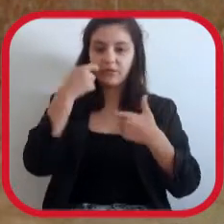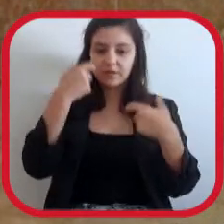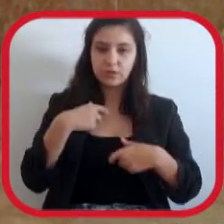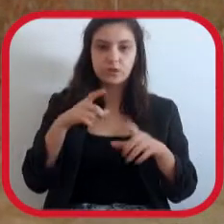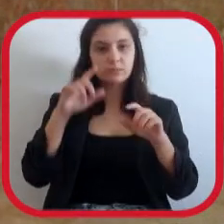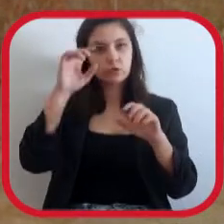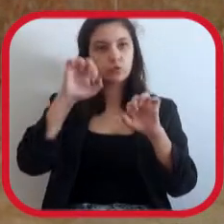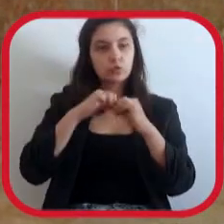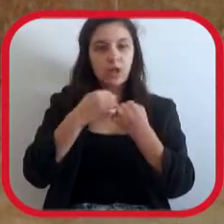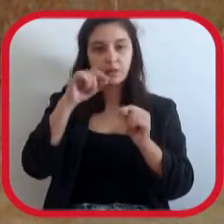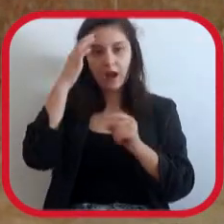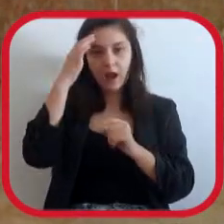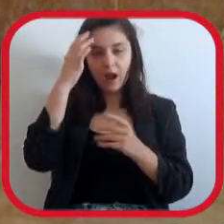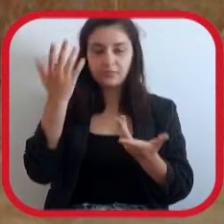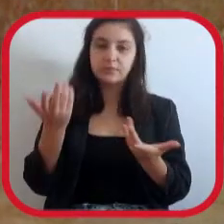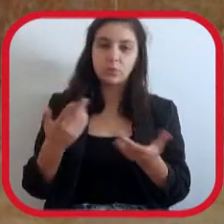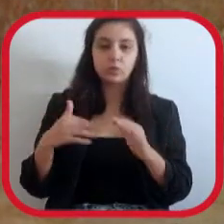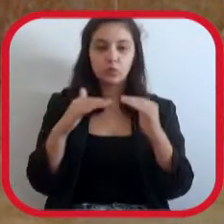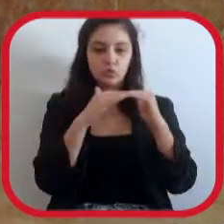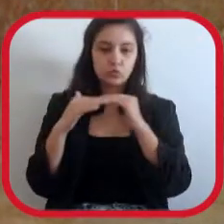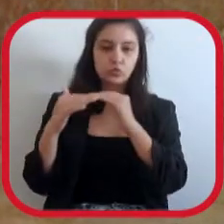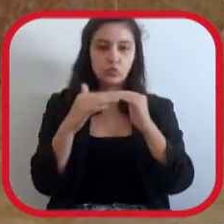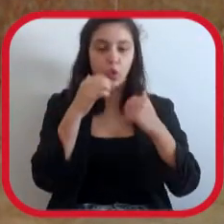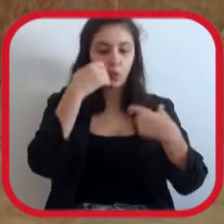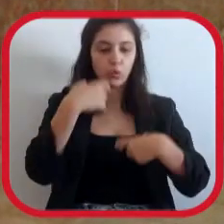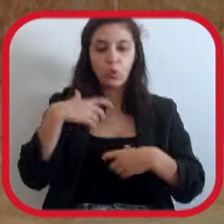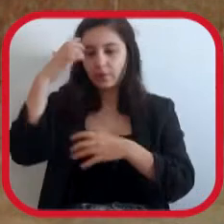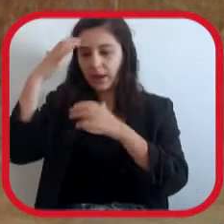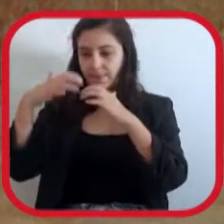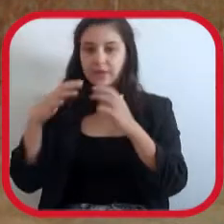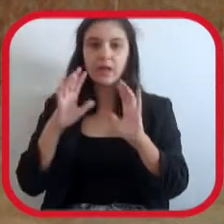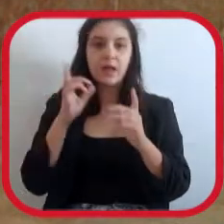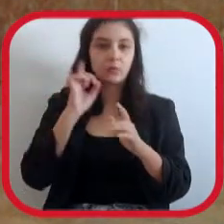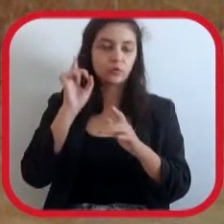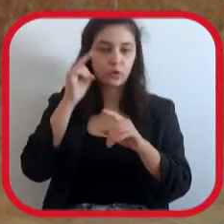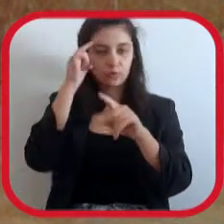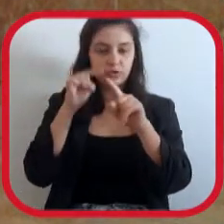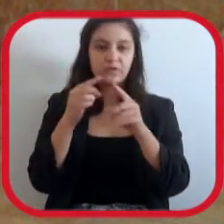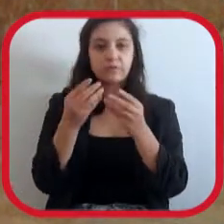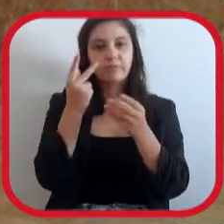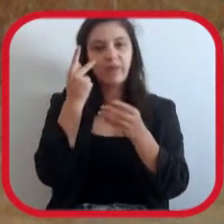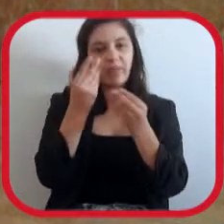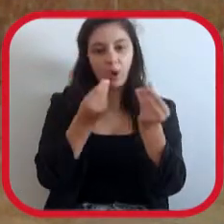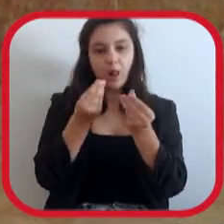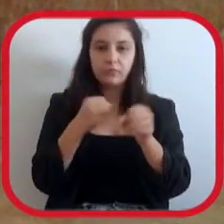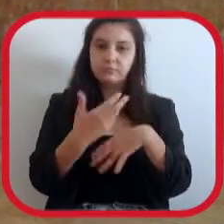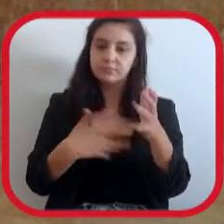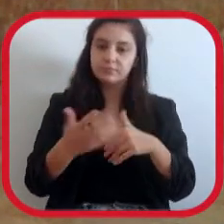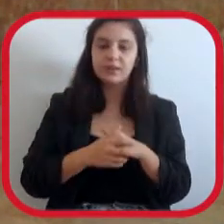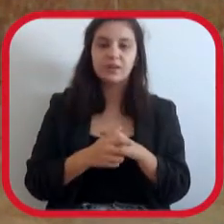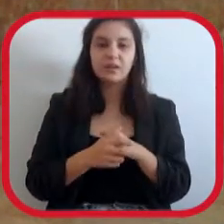físico, social e mental. Assim, um equilíbrio entre o corpo e a mente é fundamental para uma boa qualidade de